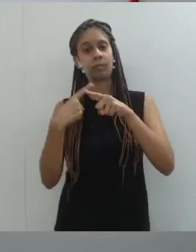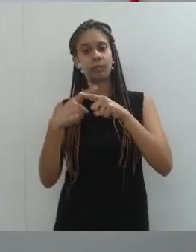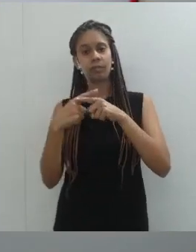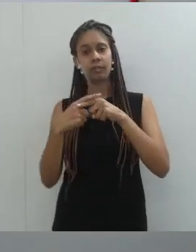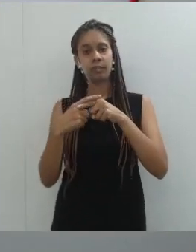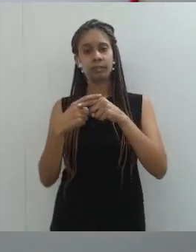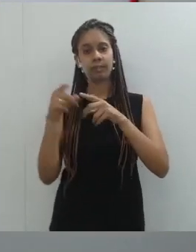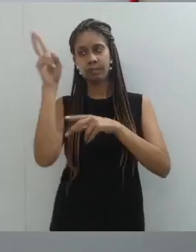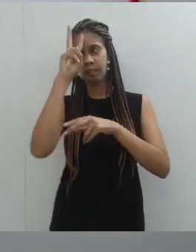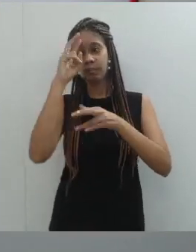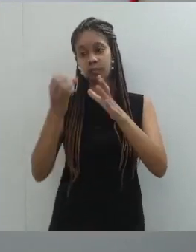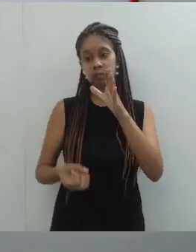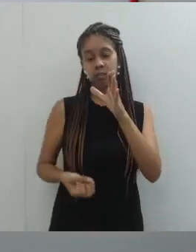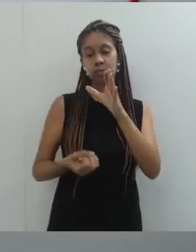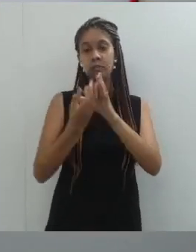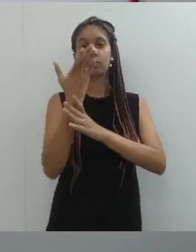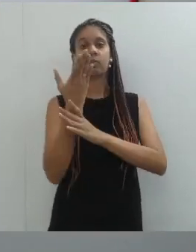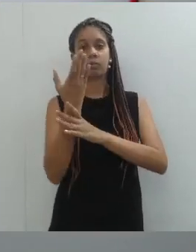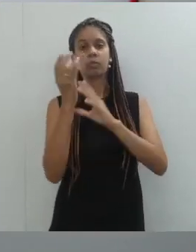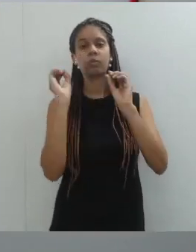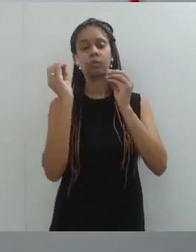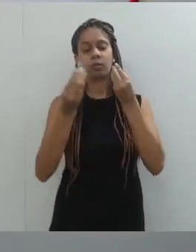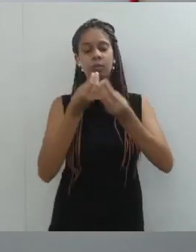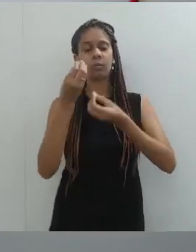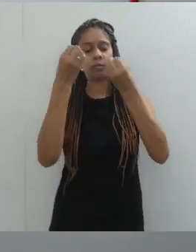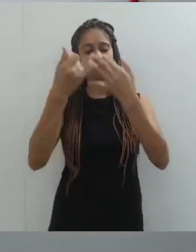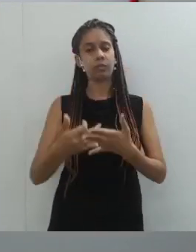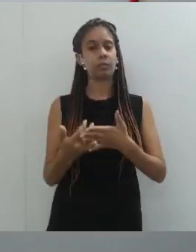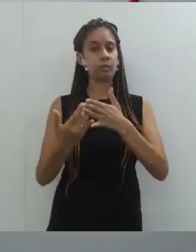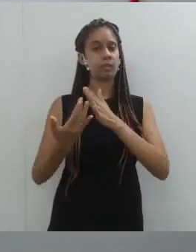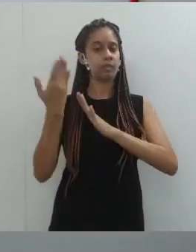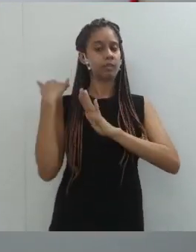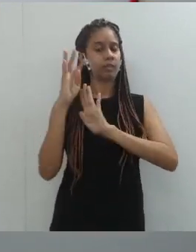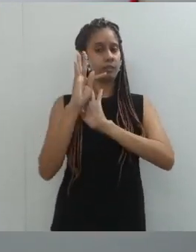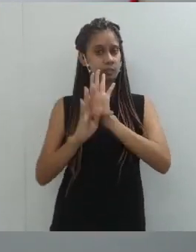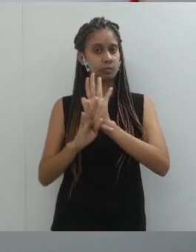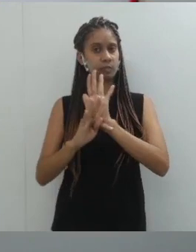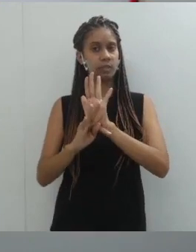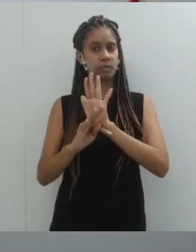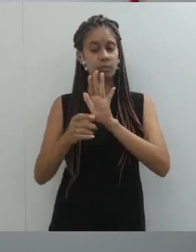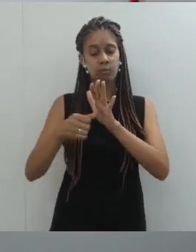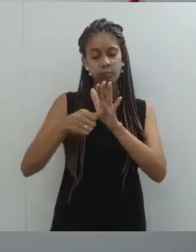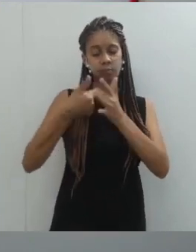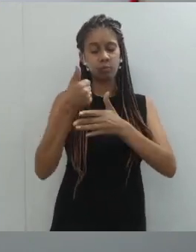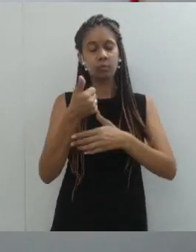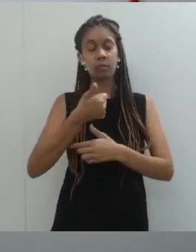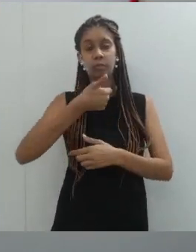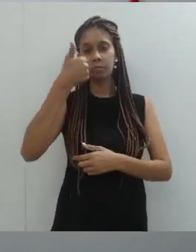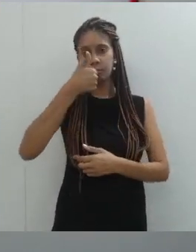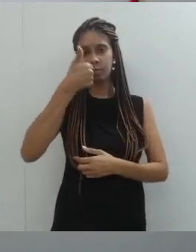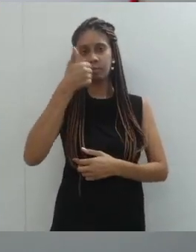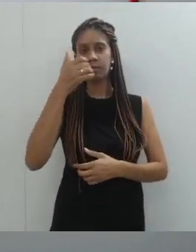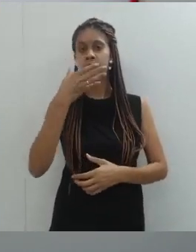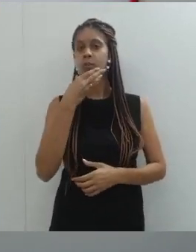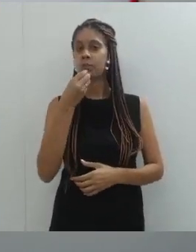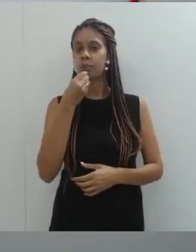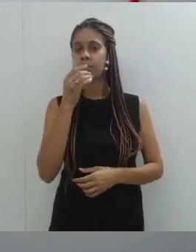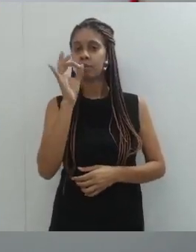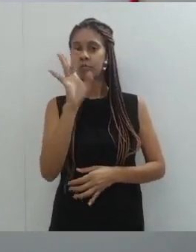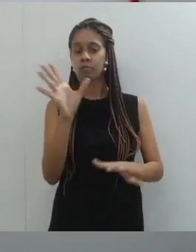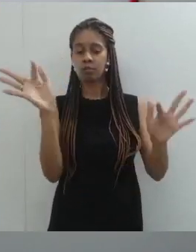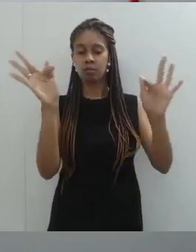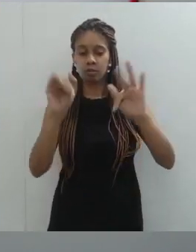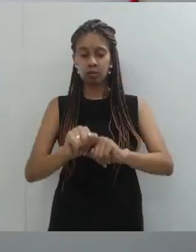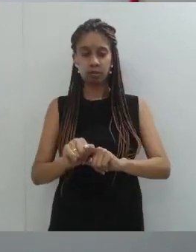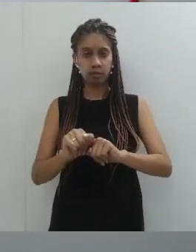como Hobsbawm falou no texto anterior, com o aparecimento do primeiro homem. E ela só terá fim quando o último homem